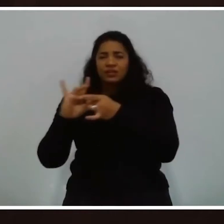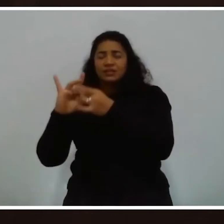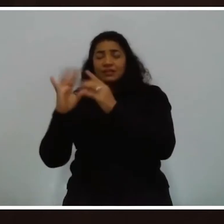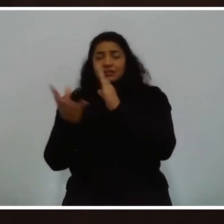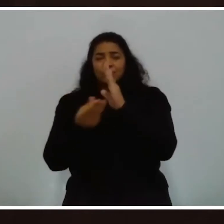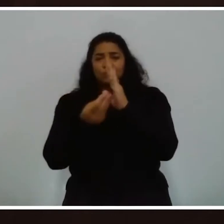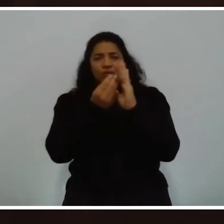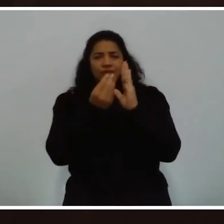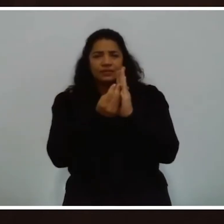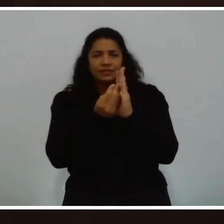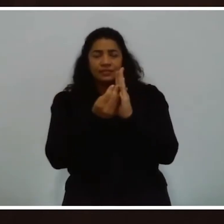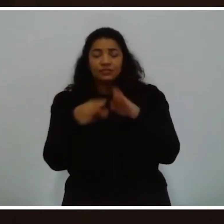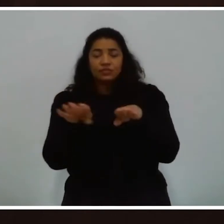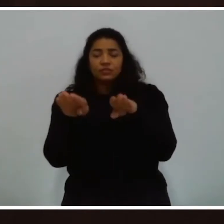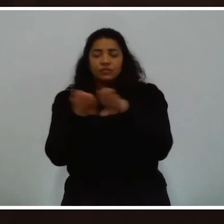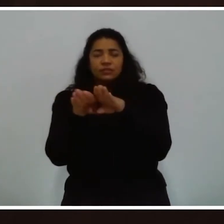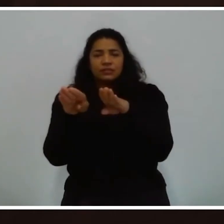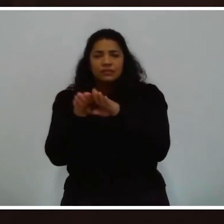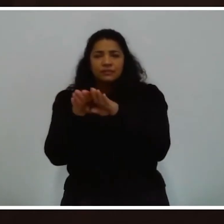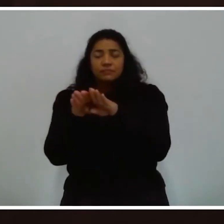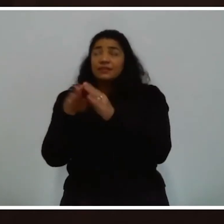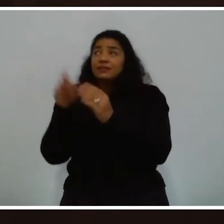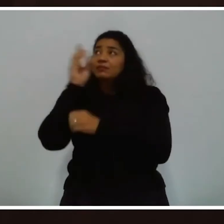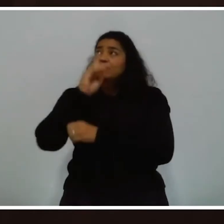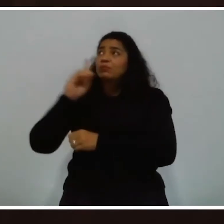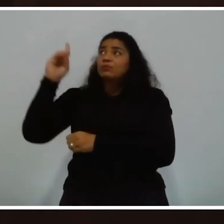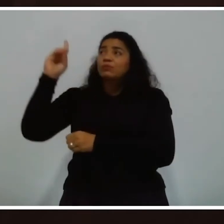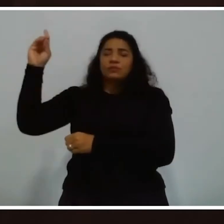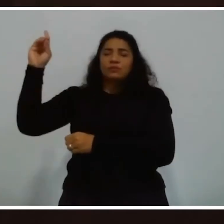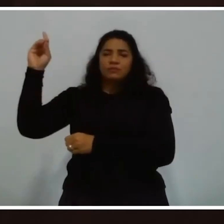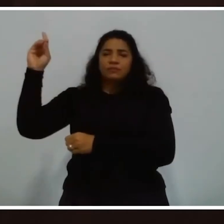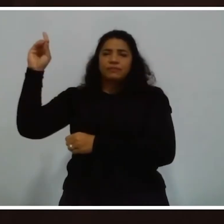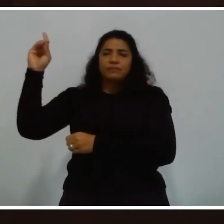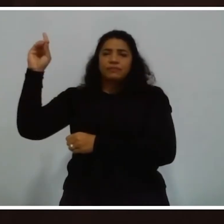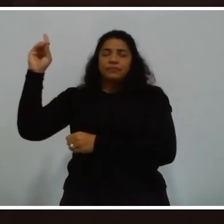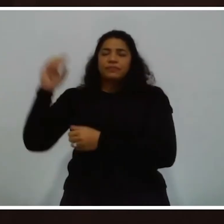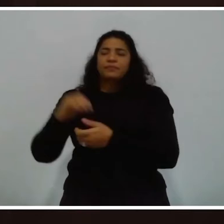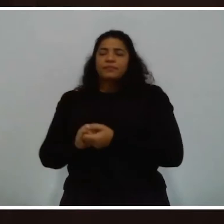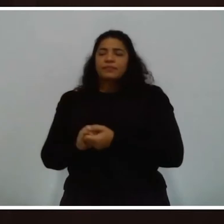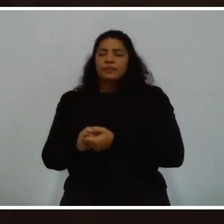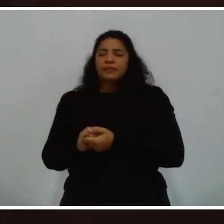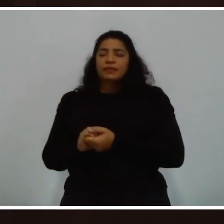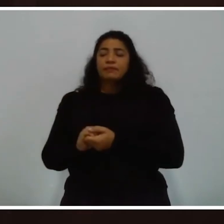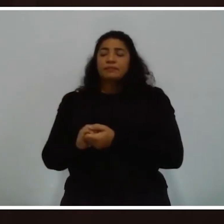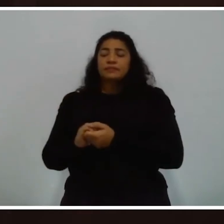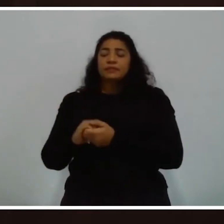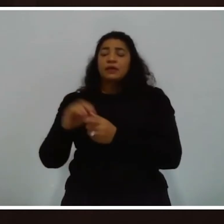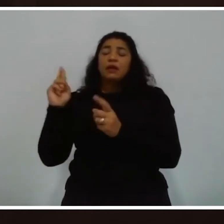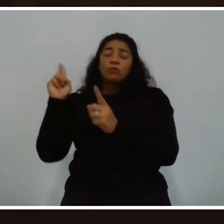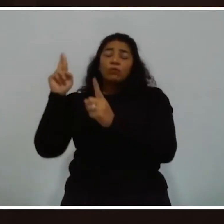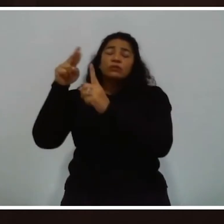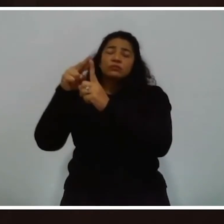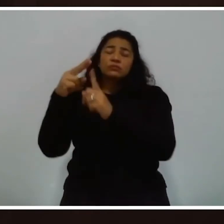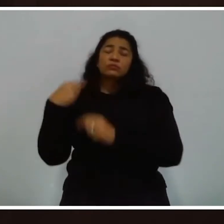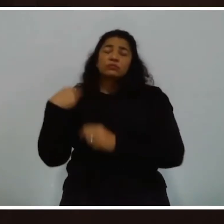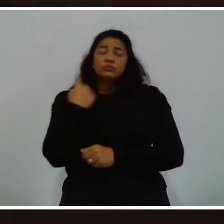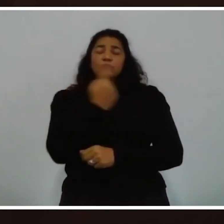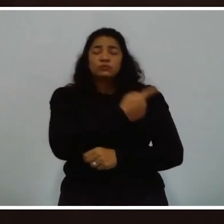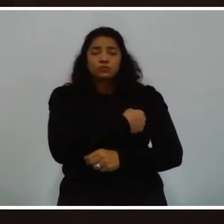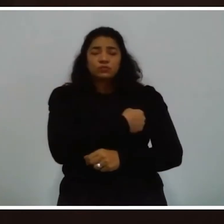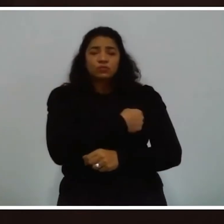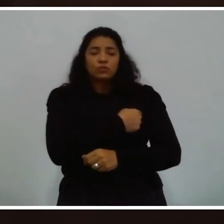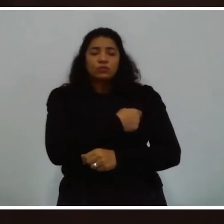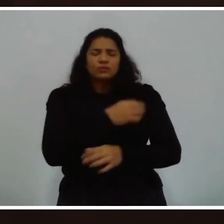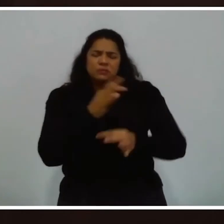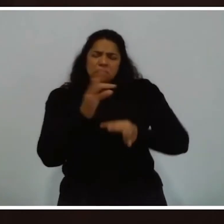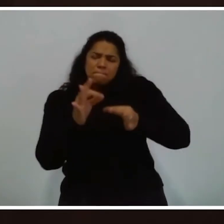sejam aperfeiçoados na unidade. Quer dizer, primeiro, Deus conseguiu colocar Cristo em todo aquele que